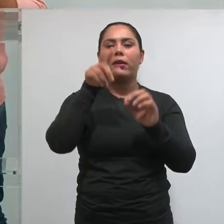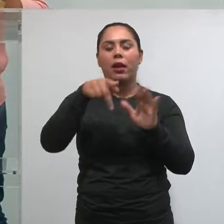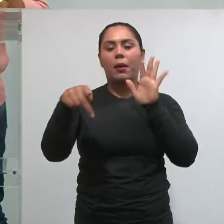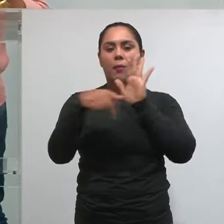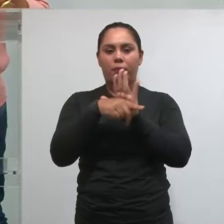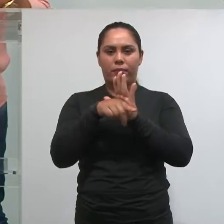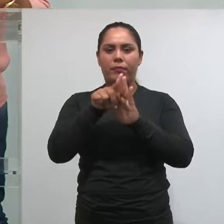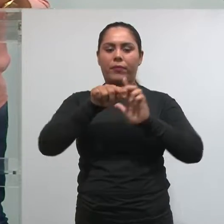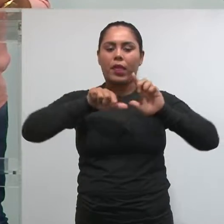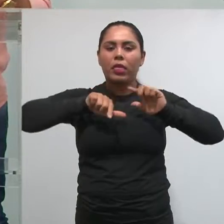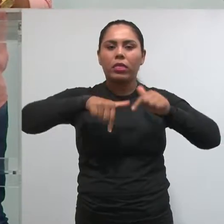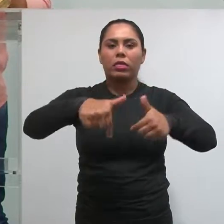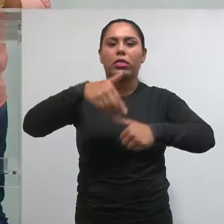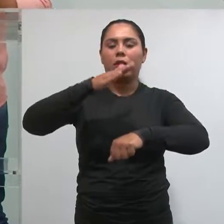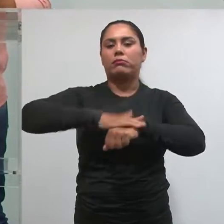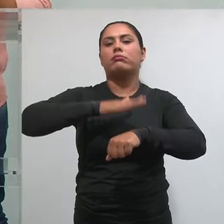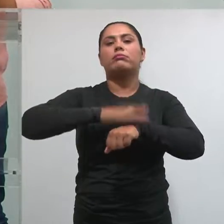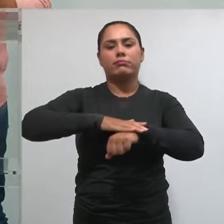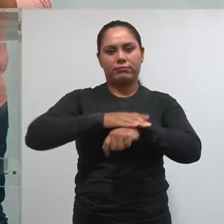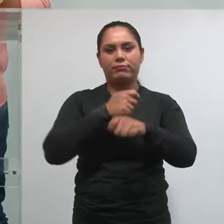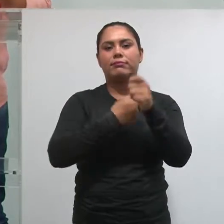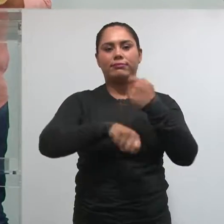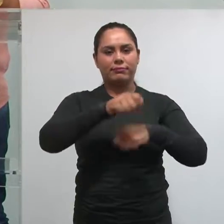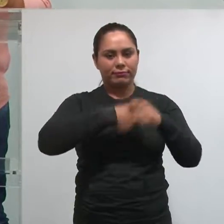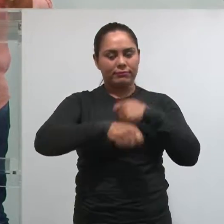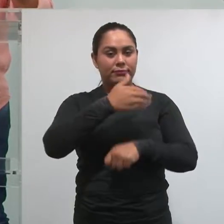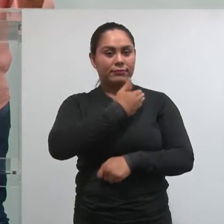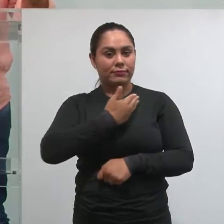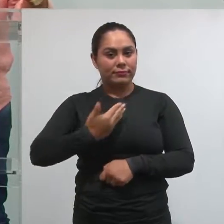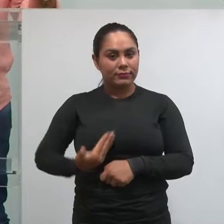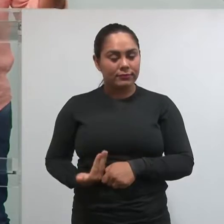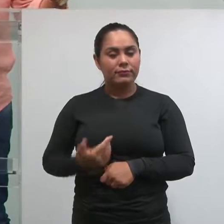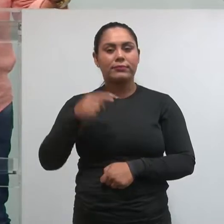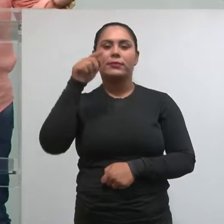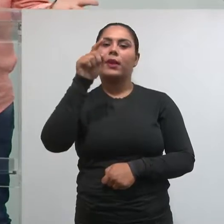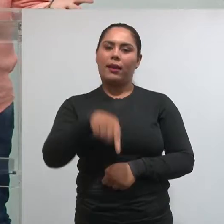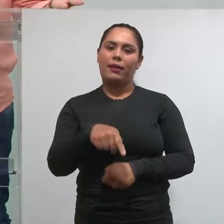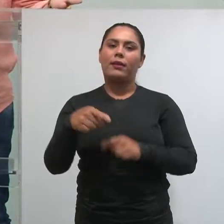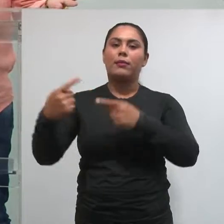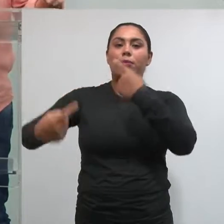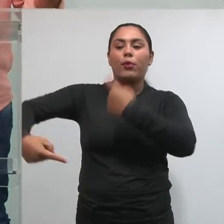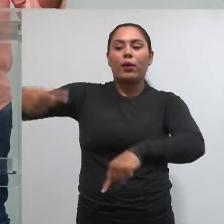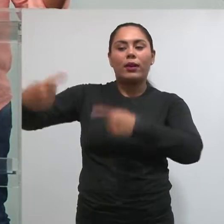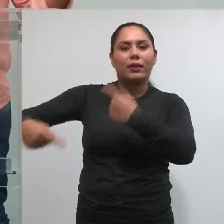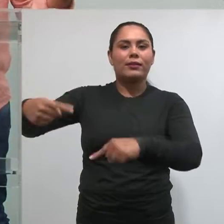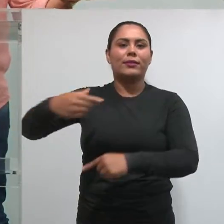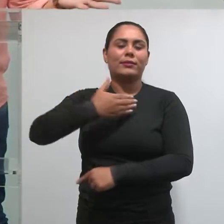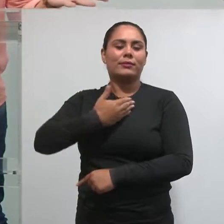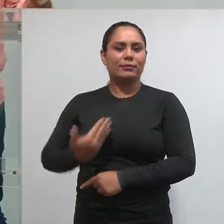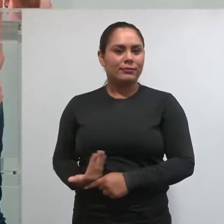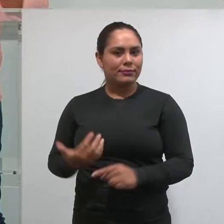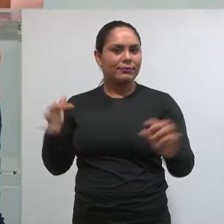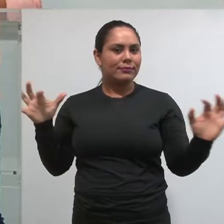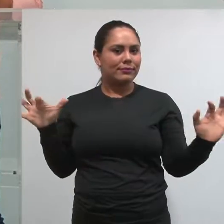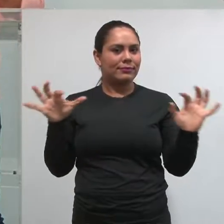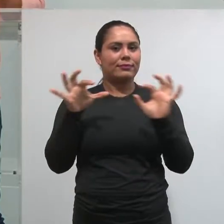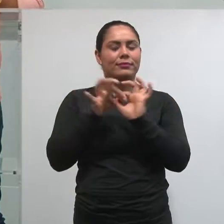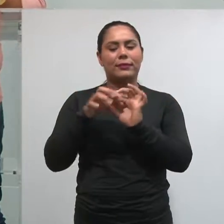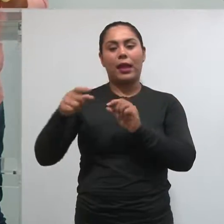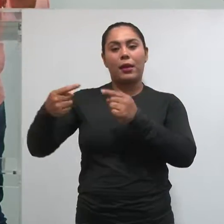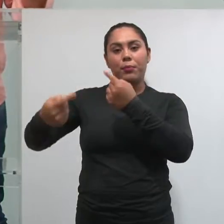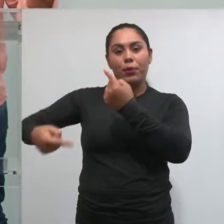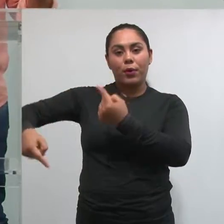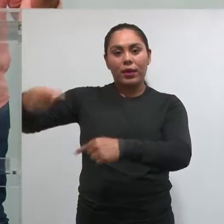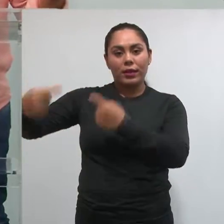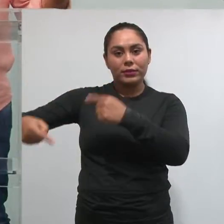própria execução da administração pública por meio de políticas públicas. Então, essas são as políticas públicas que